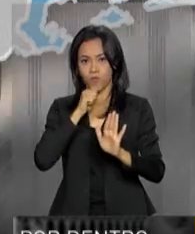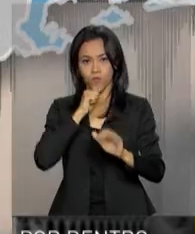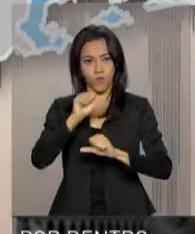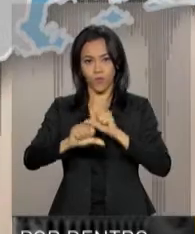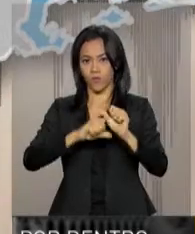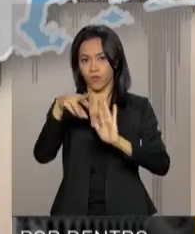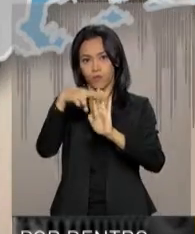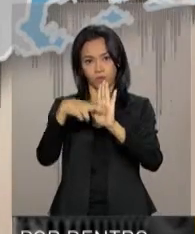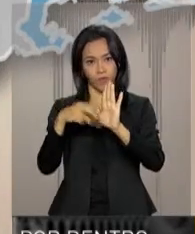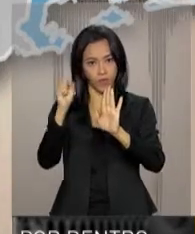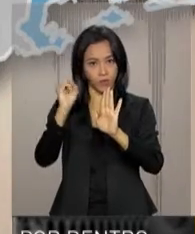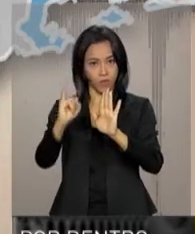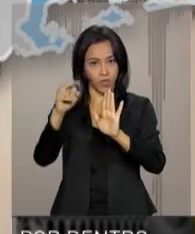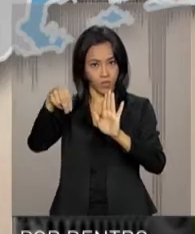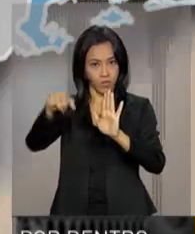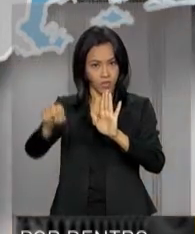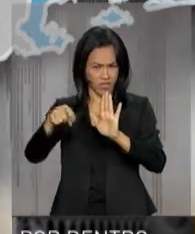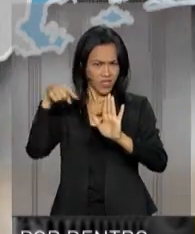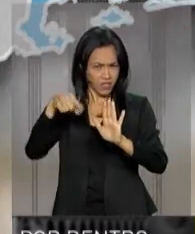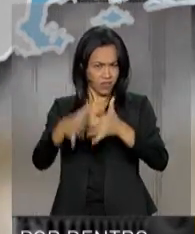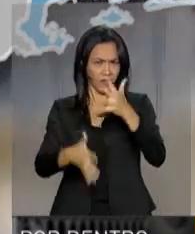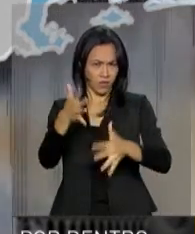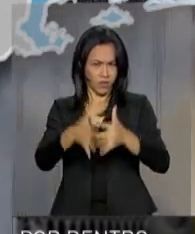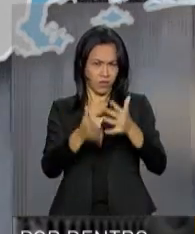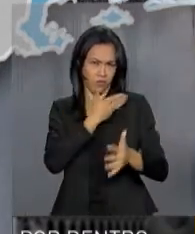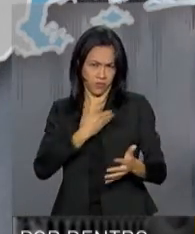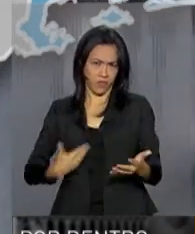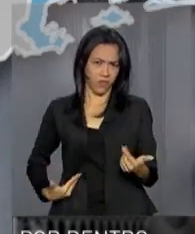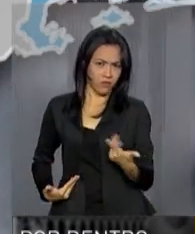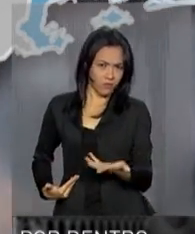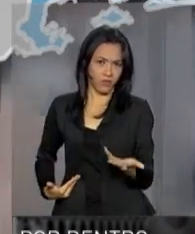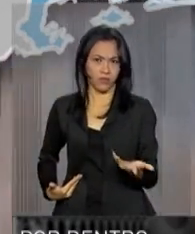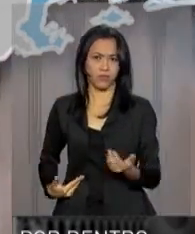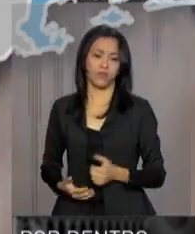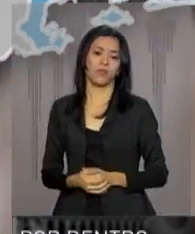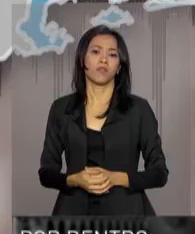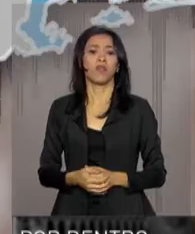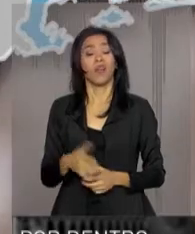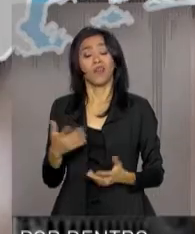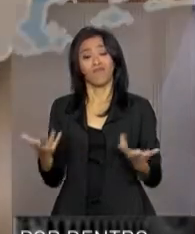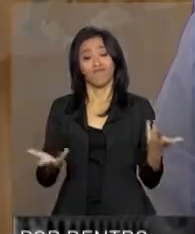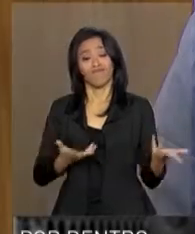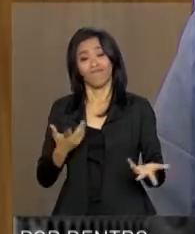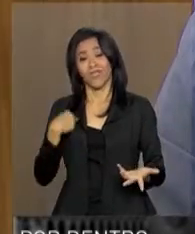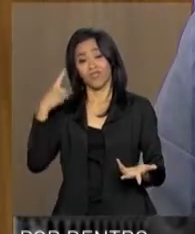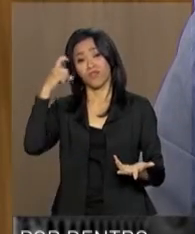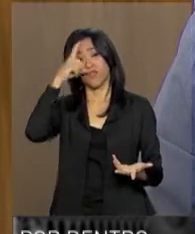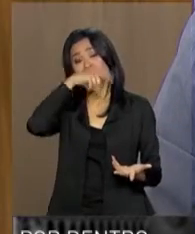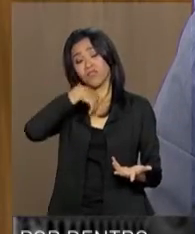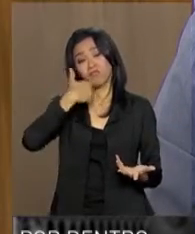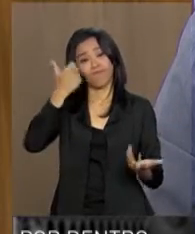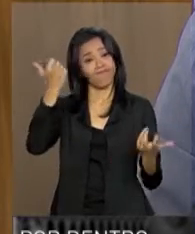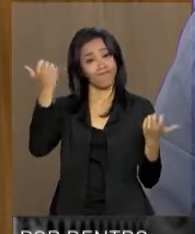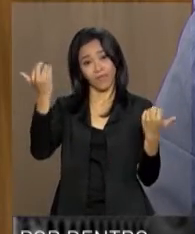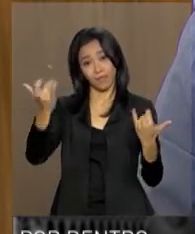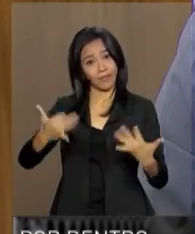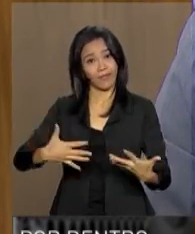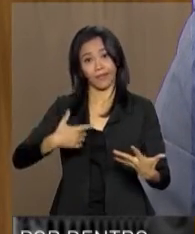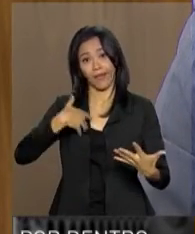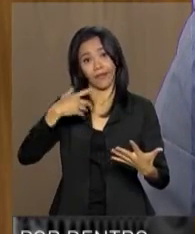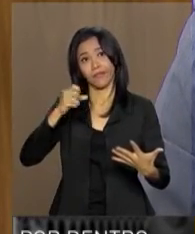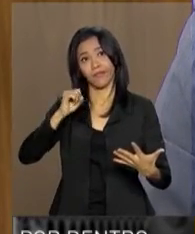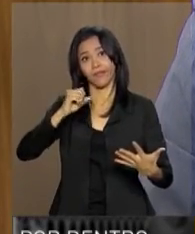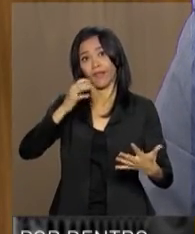aí ô ô ô governo é difícil difícil falar o quanto atrapalhou na